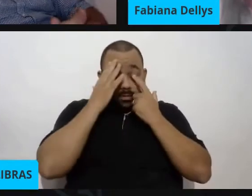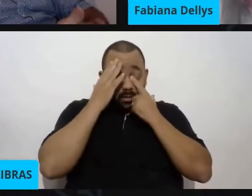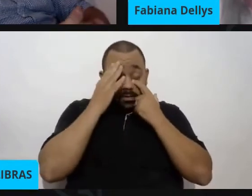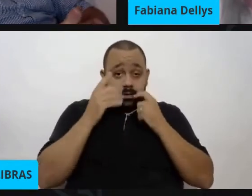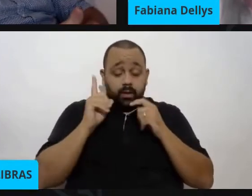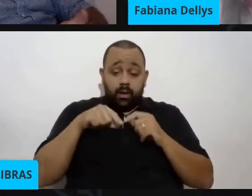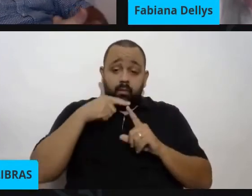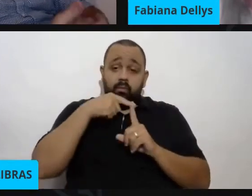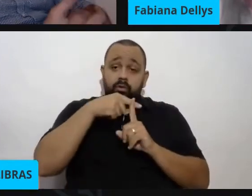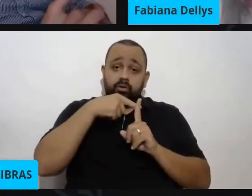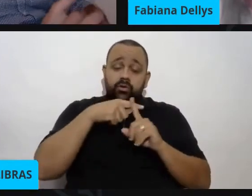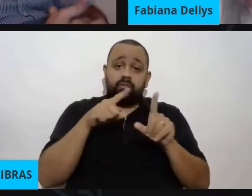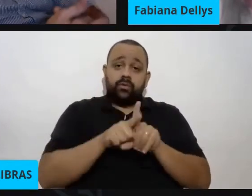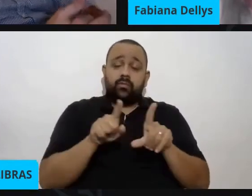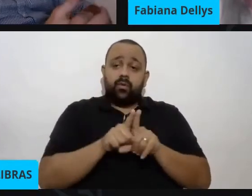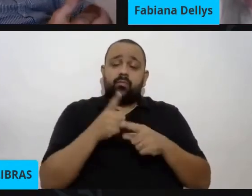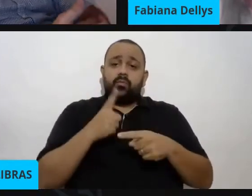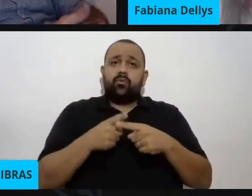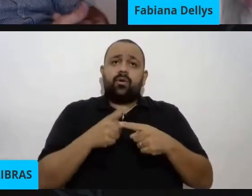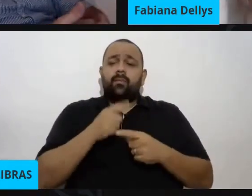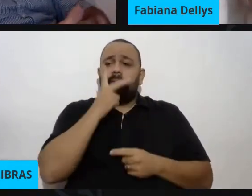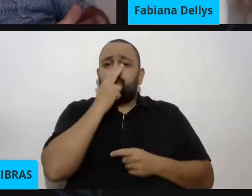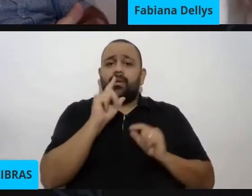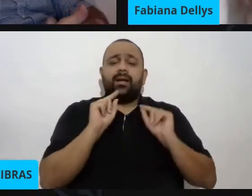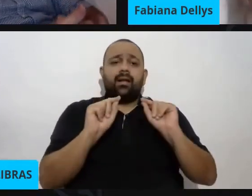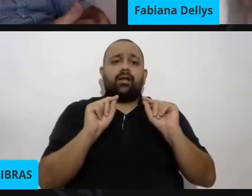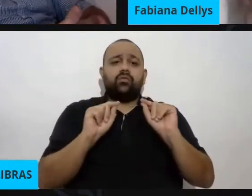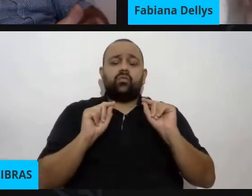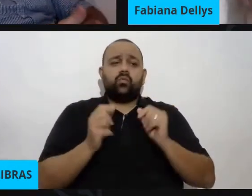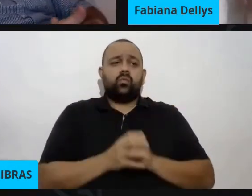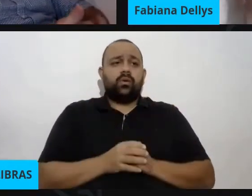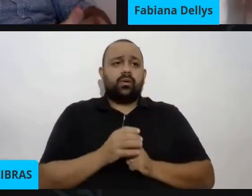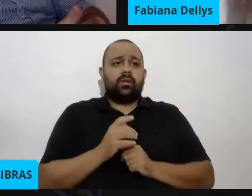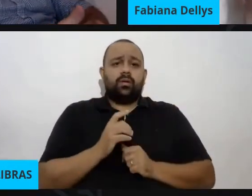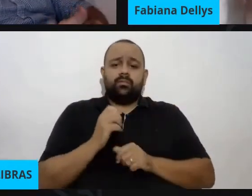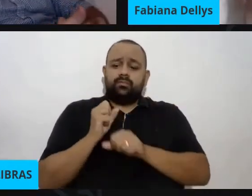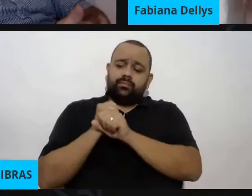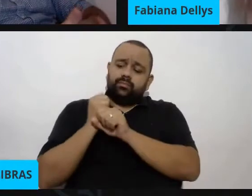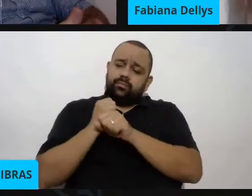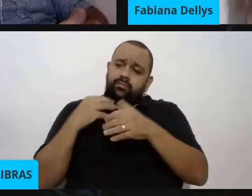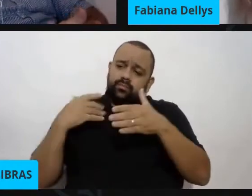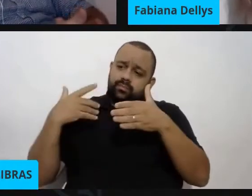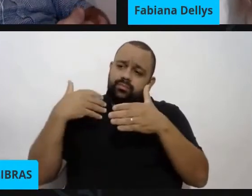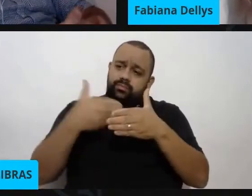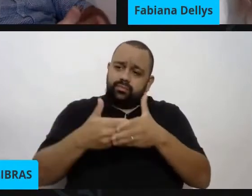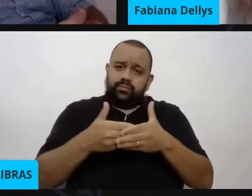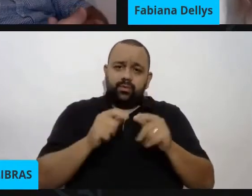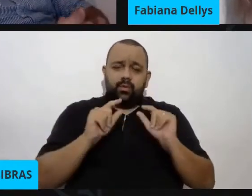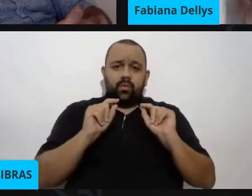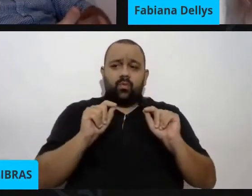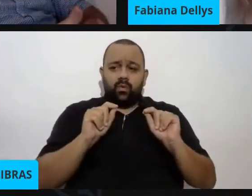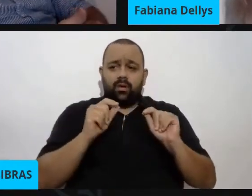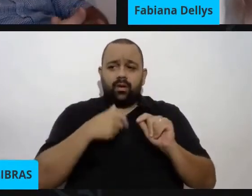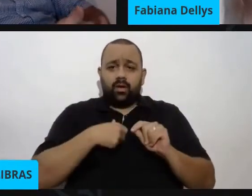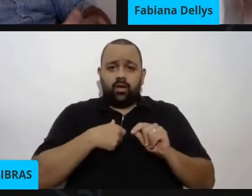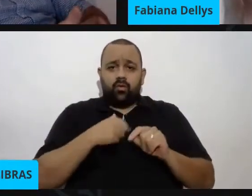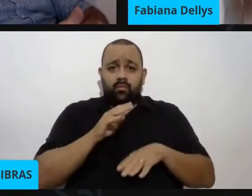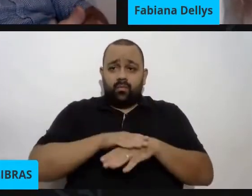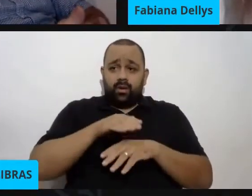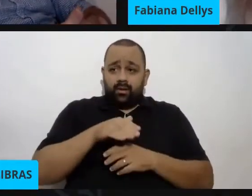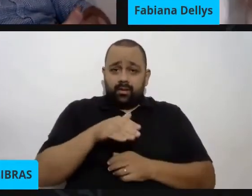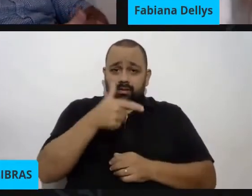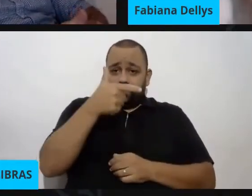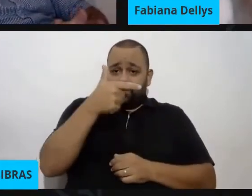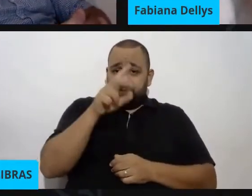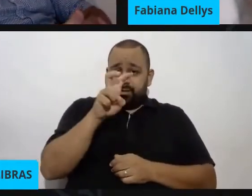muito positivo, porque a impressão que eu tenho tido ao longo desses anos, e eu estou nessa há mais de 25